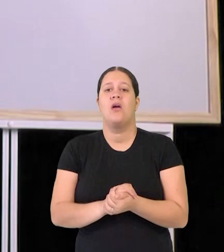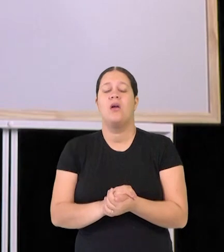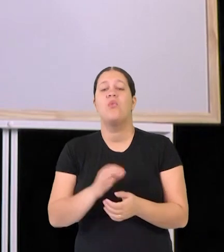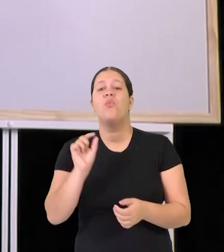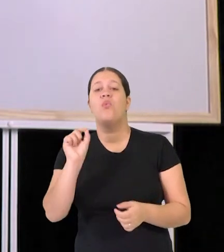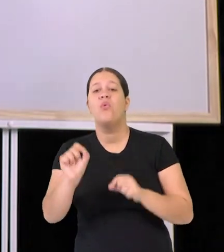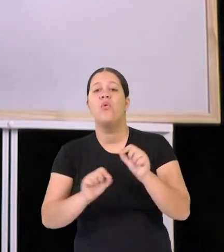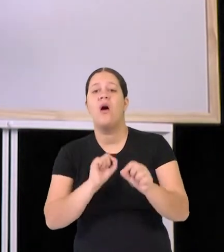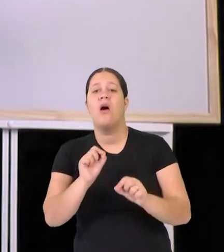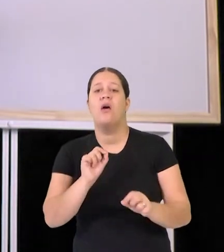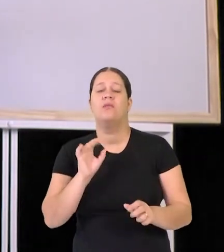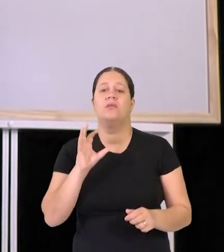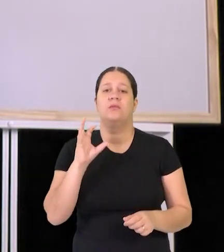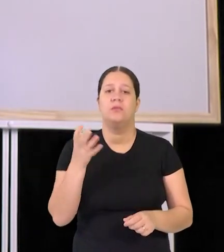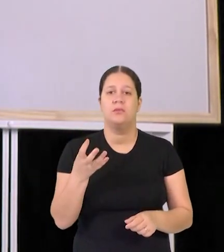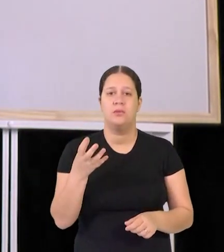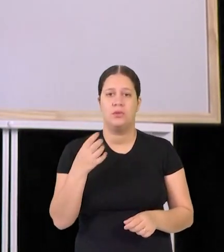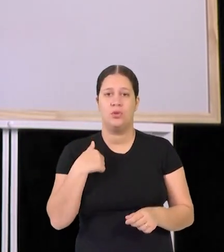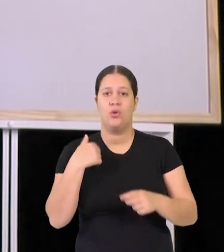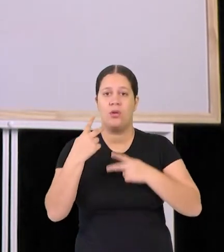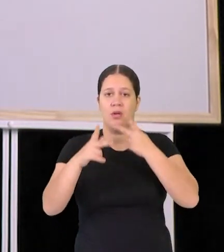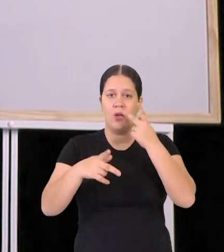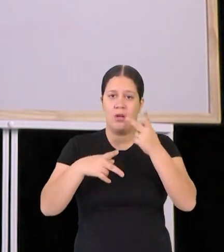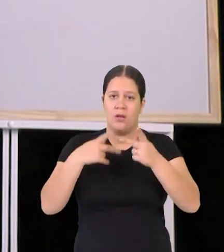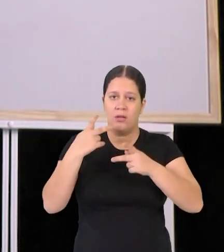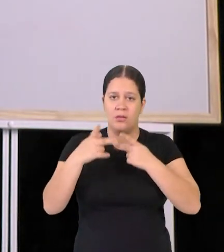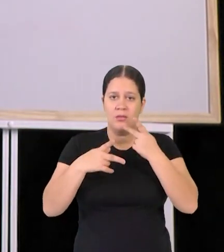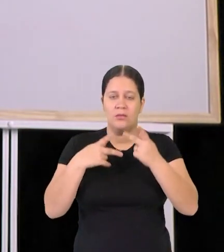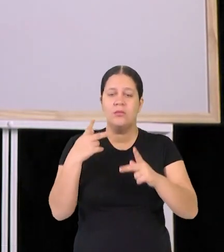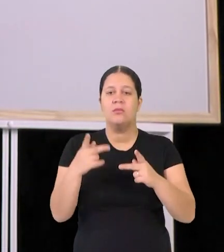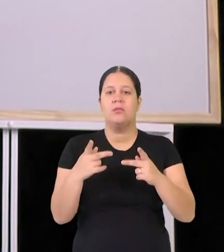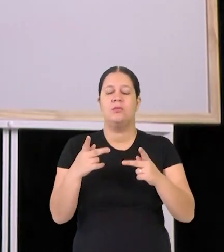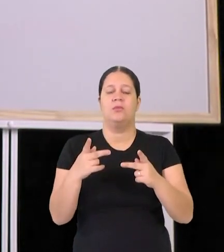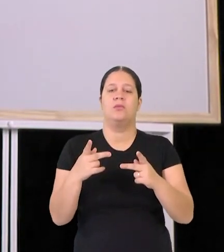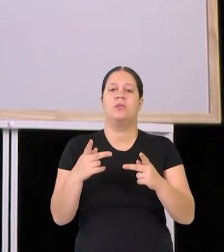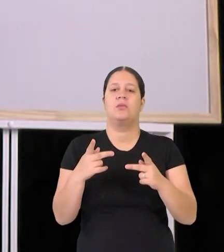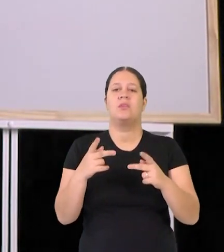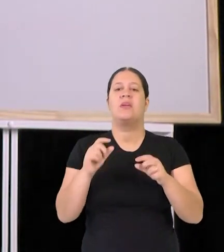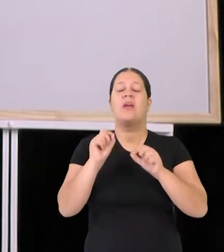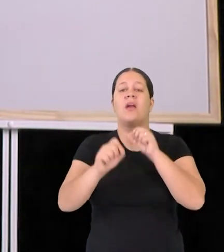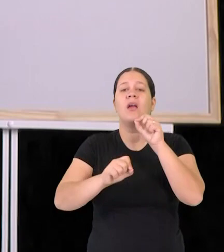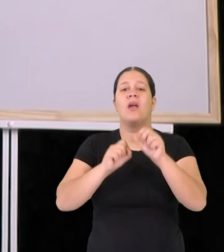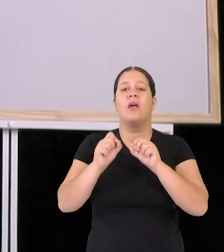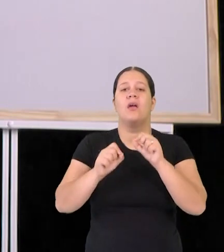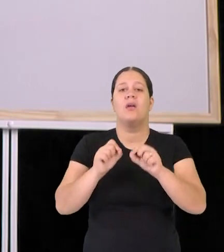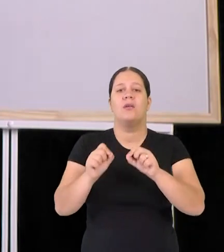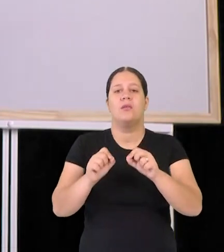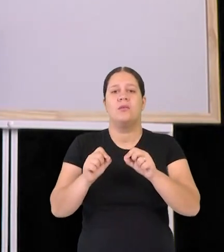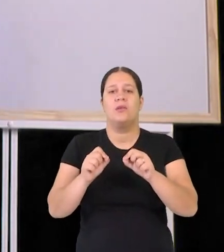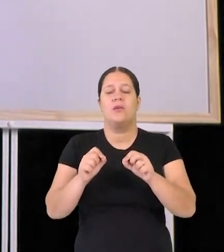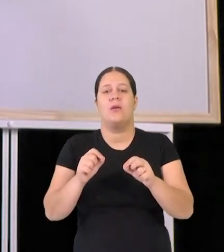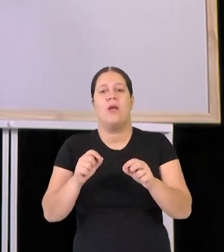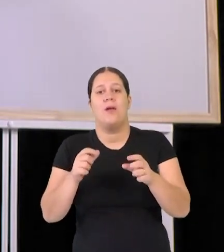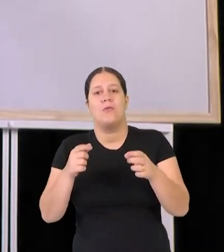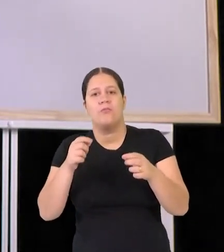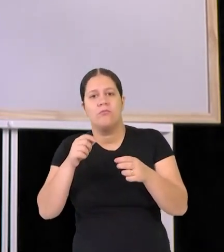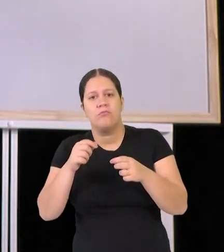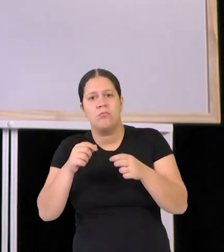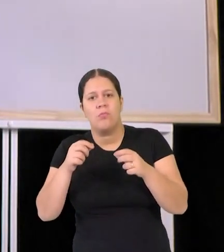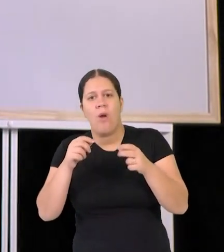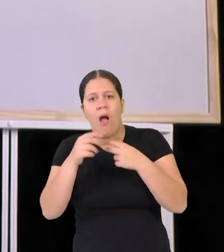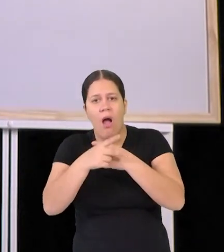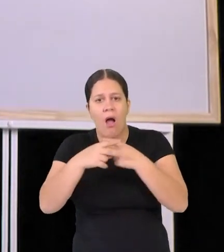que é que acontece? A gente está falando aqui de dispersão, certo? Que quando a gente tem condições favoráveis,